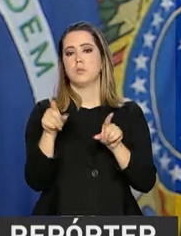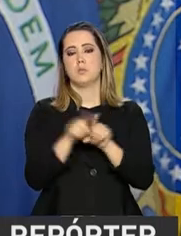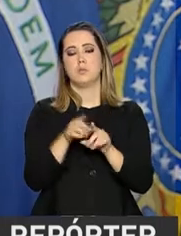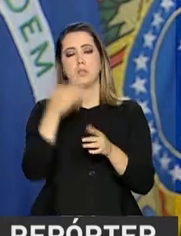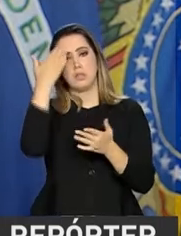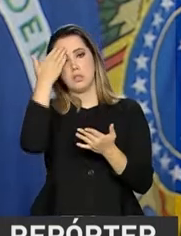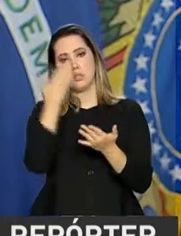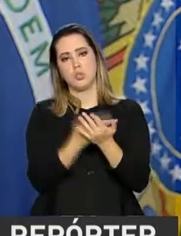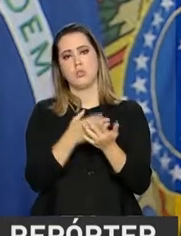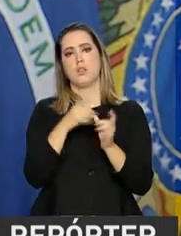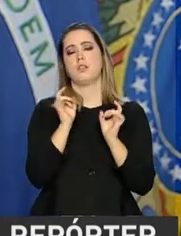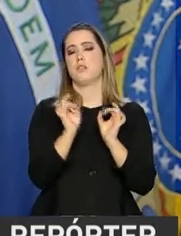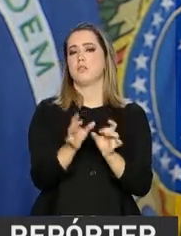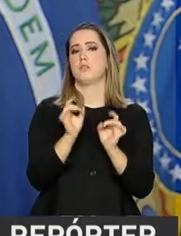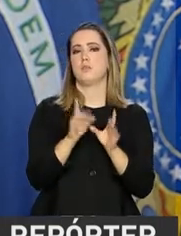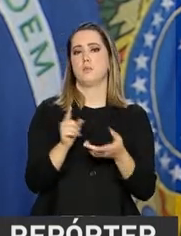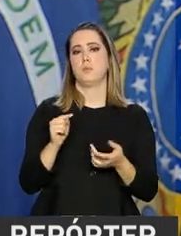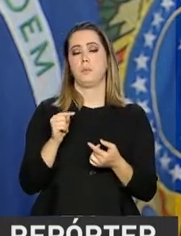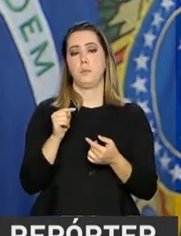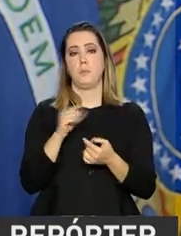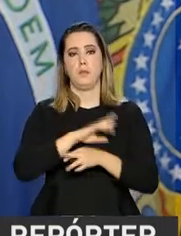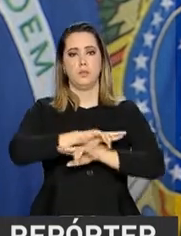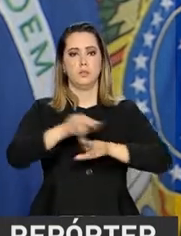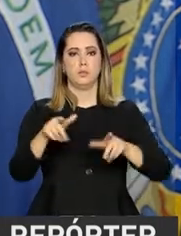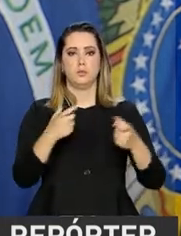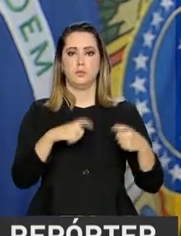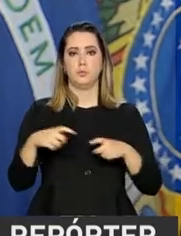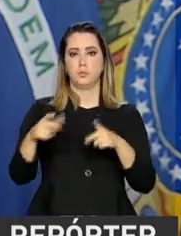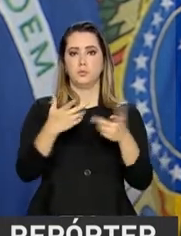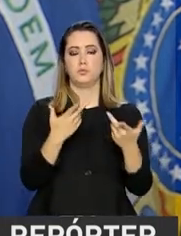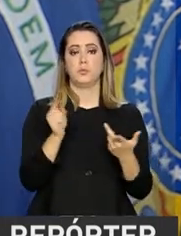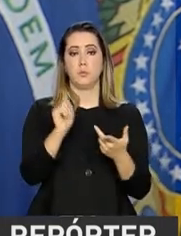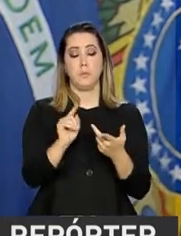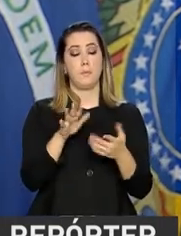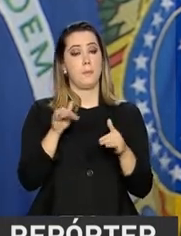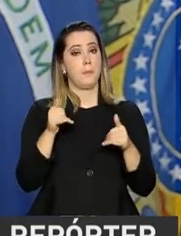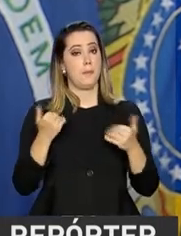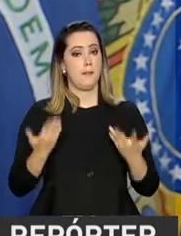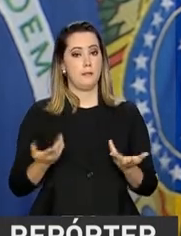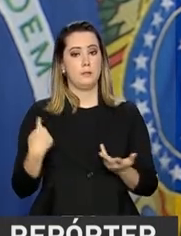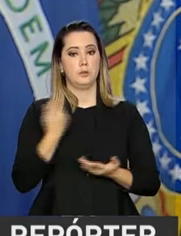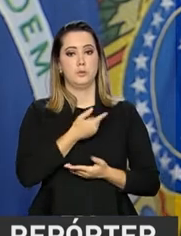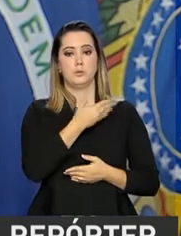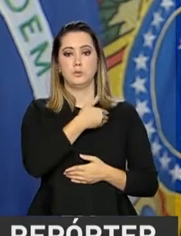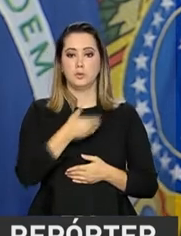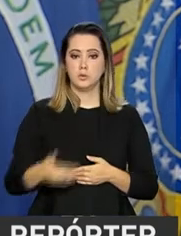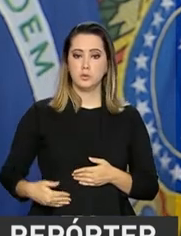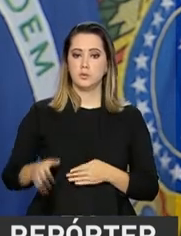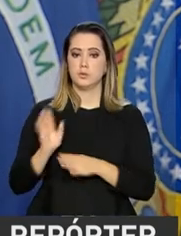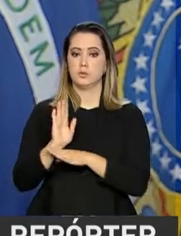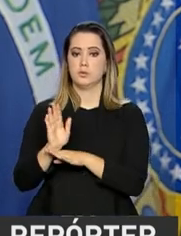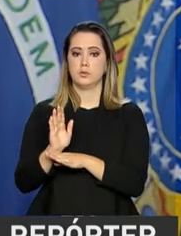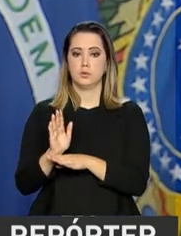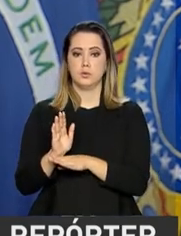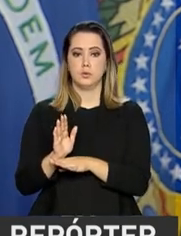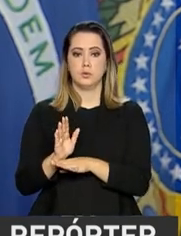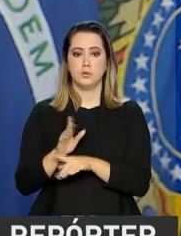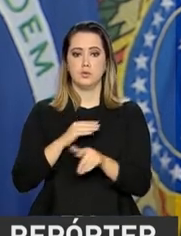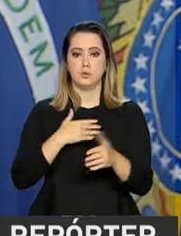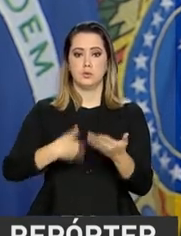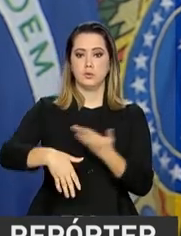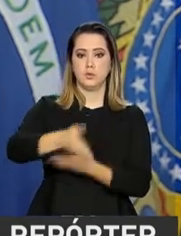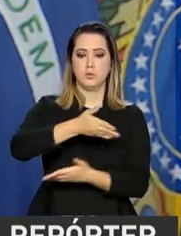vendas da mais variada espécie portanto o nosso governo está ajudando a movimentar